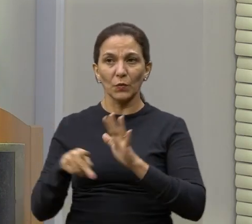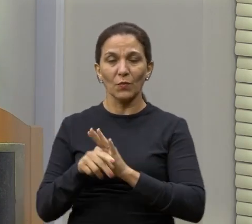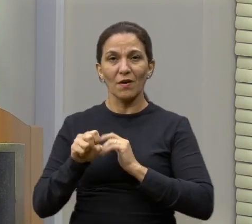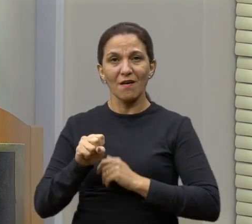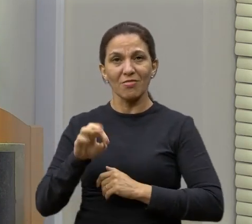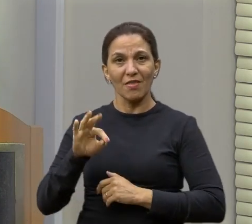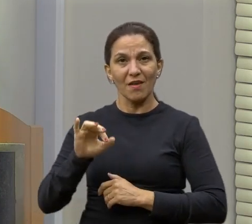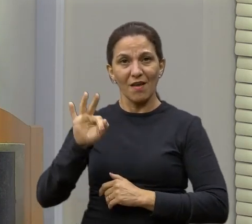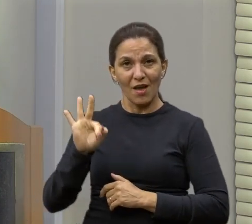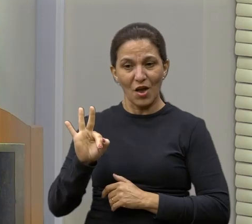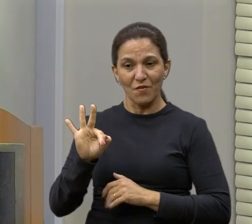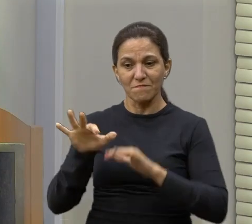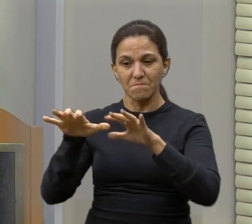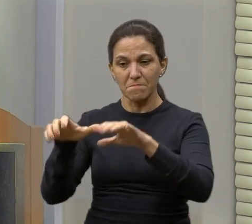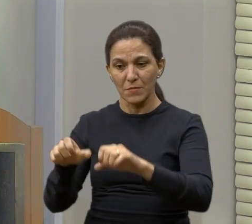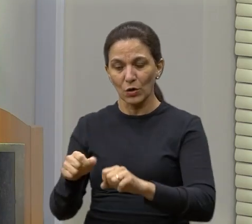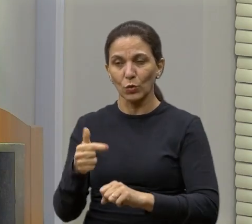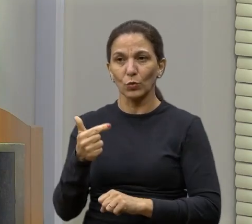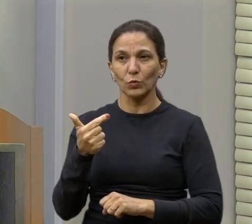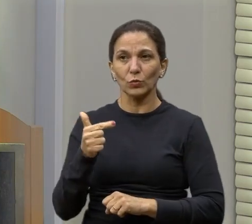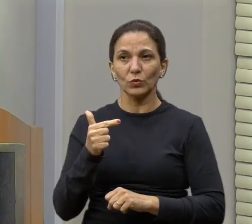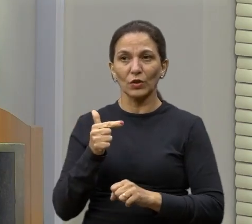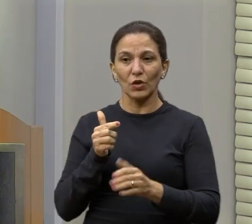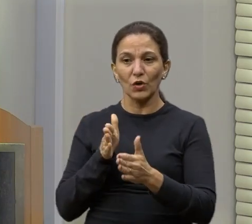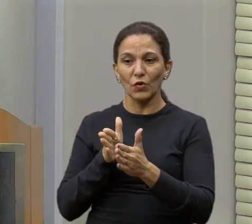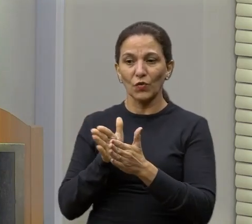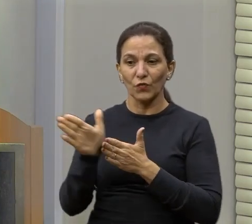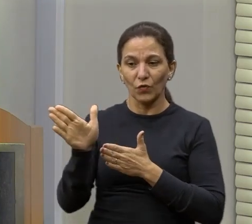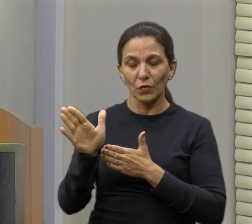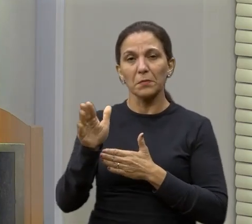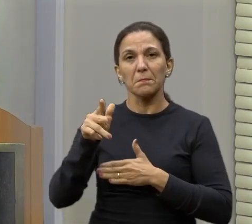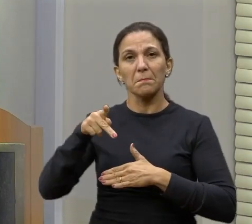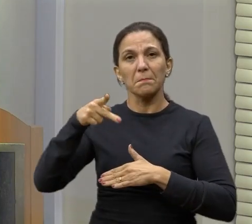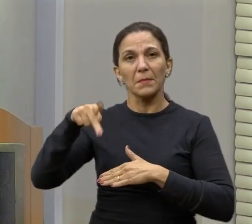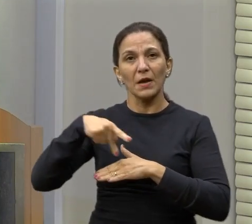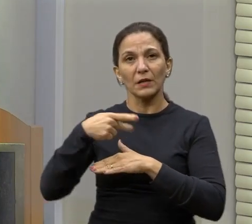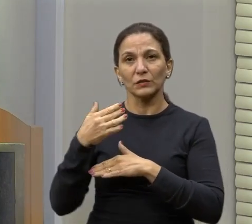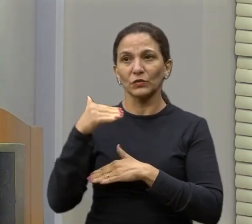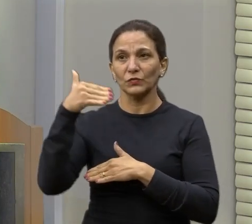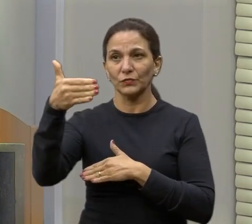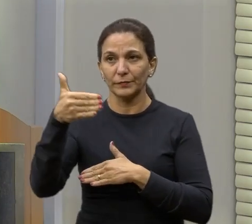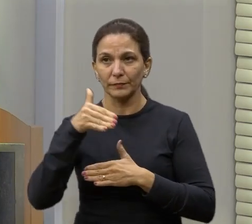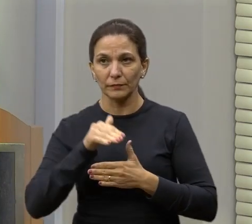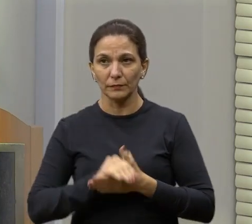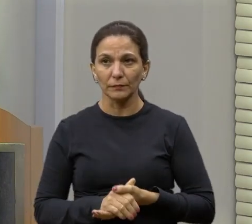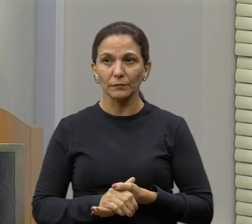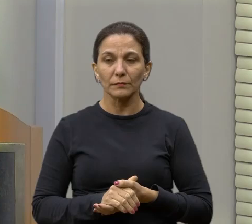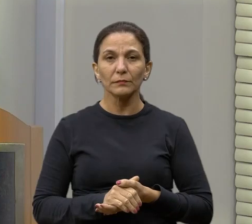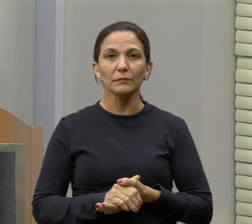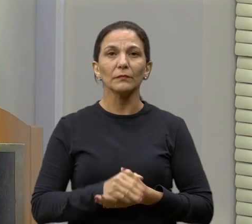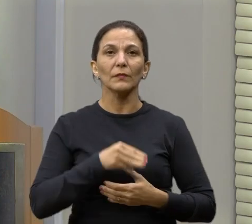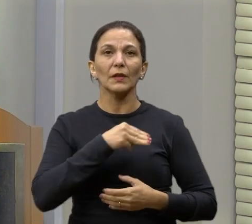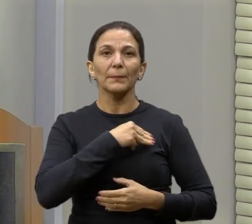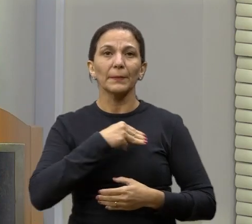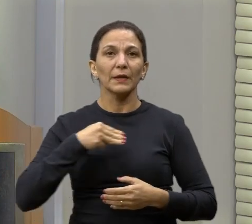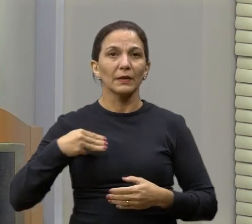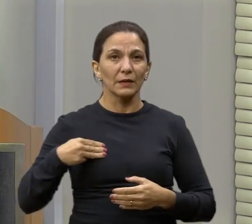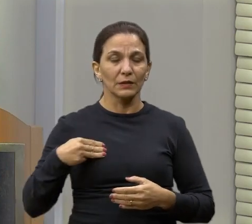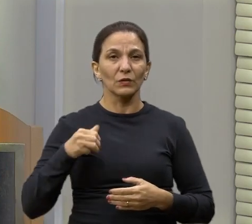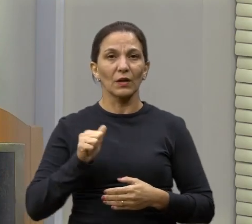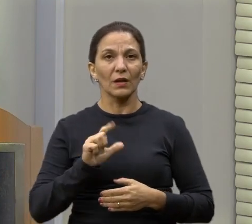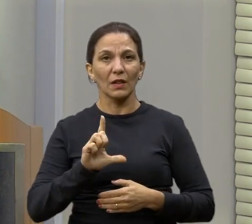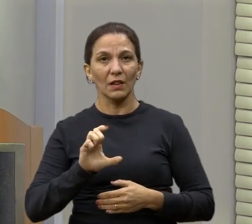Não foi recapturado ainda, sendo suspeito de ter até fugido do país. Apesar do momento em que o ministro Alexandre de Moraes acusa,